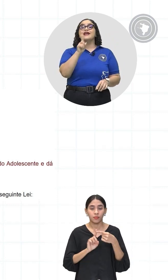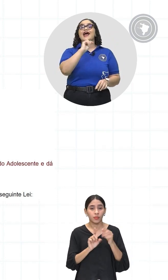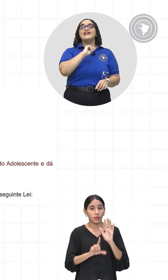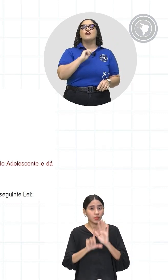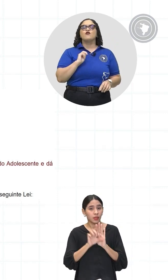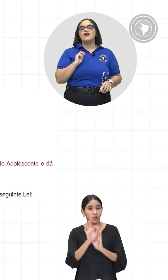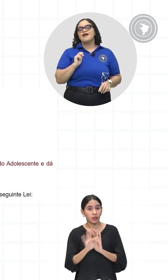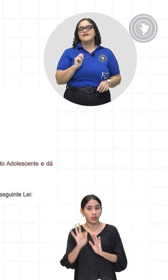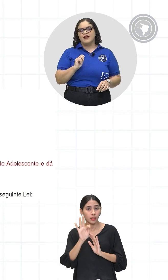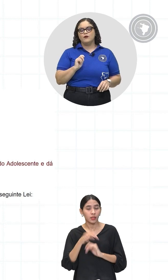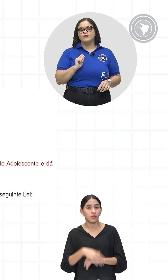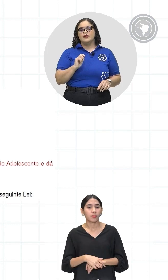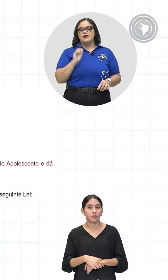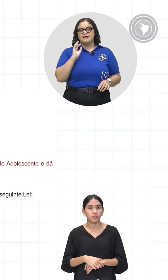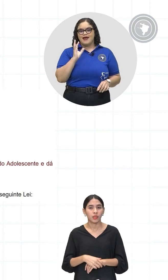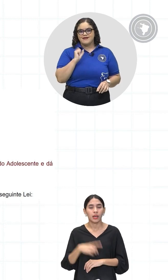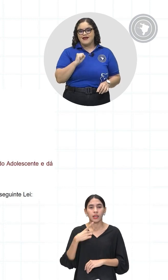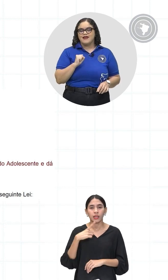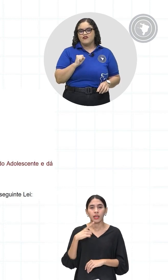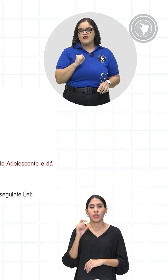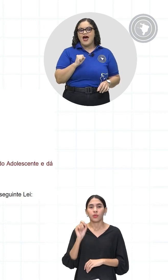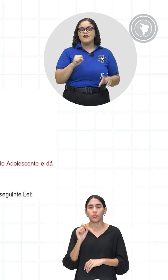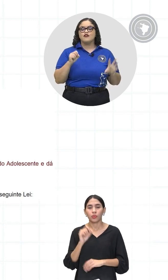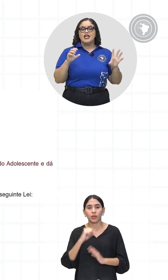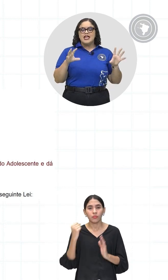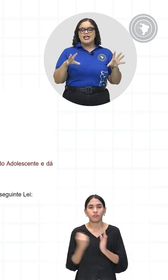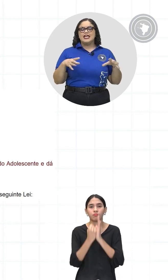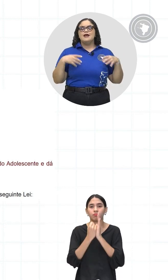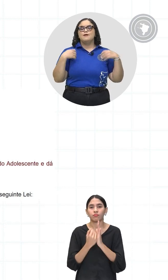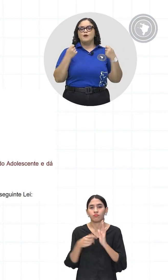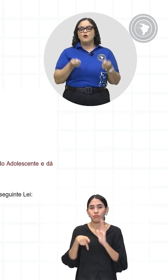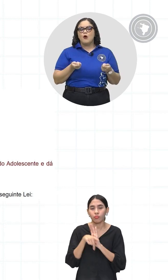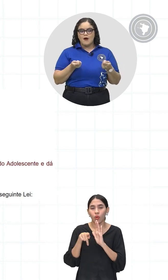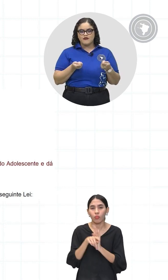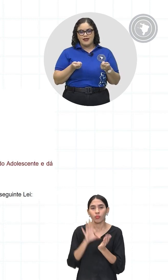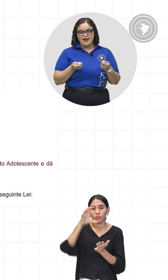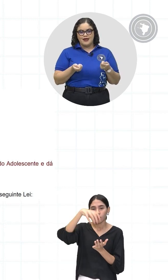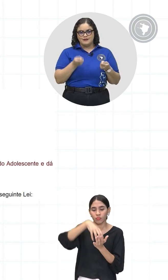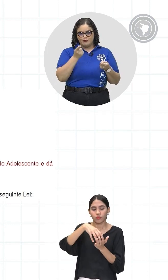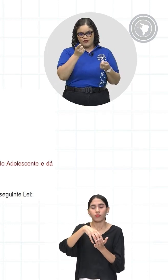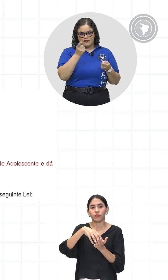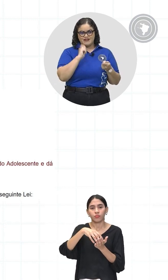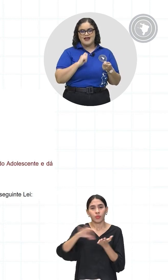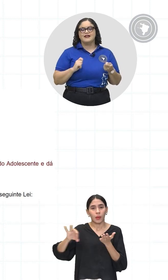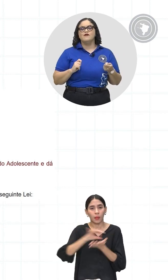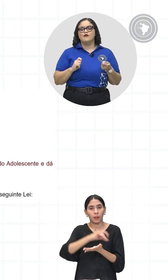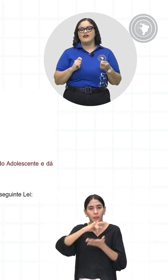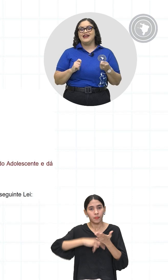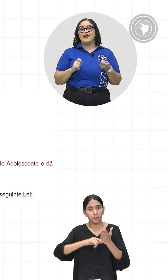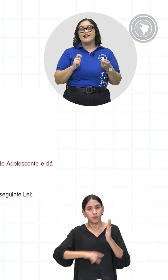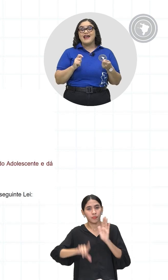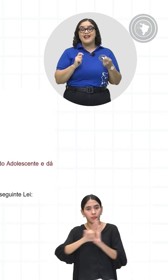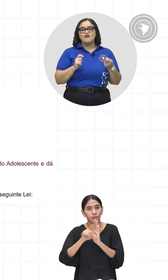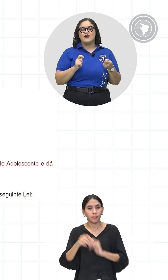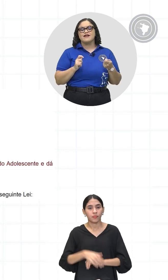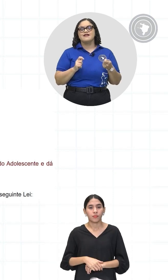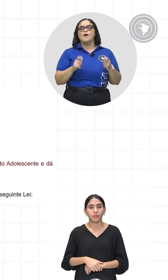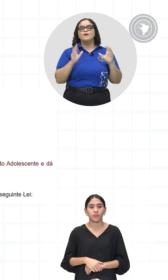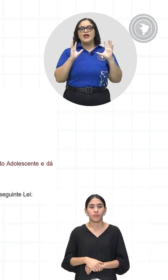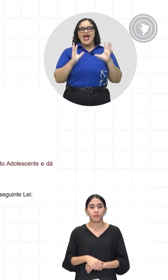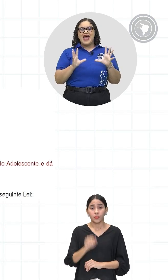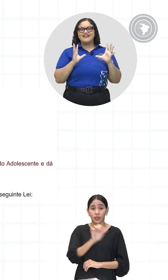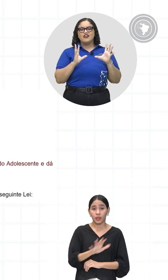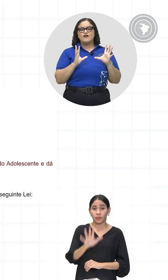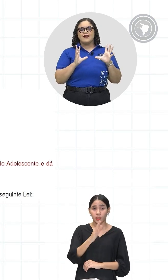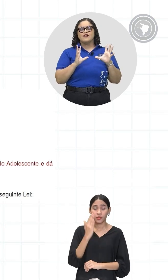federal, então tem a identificação dessa entidade que promulgou esta lei. Pode avançar então? Vamos ali, a